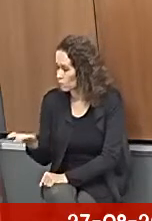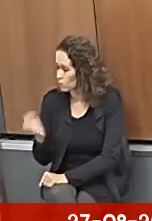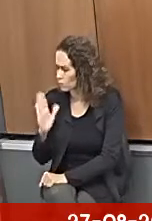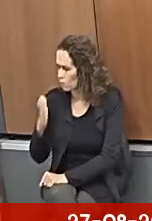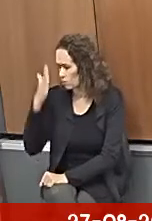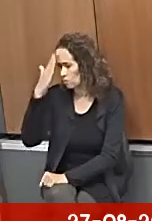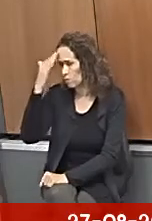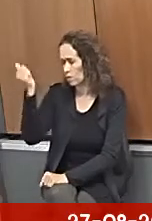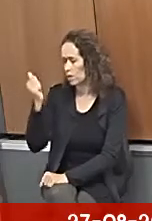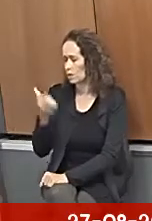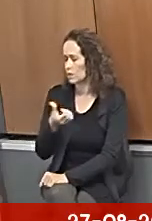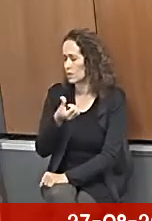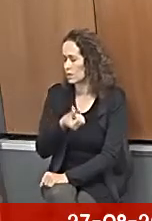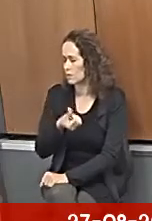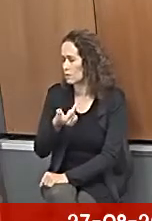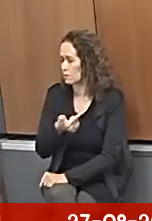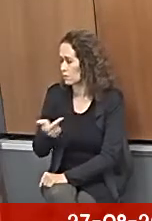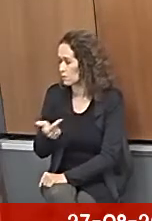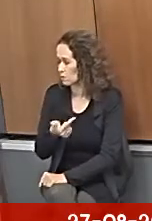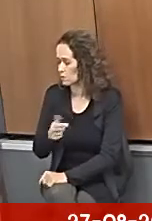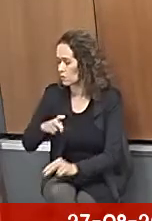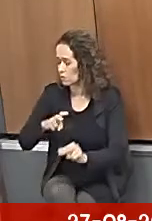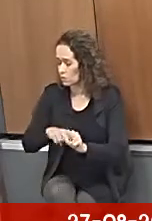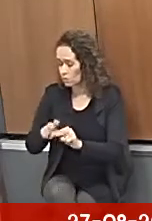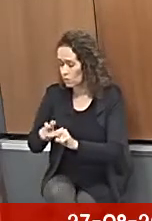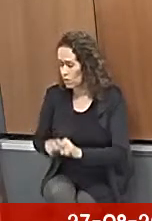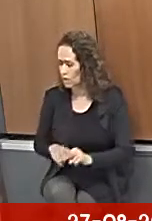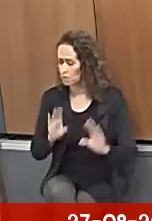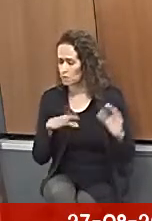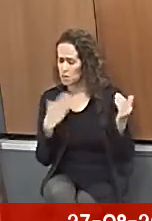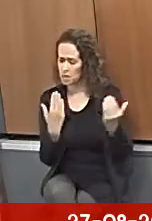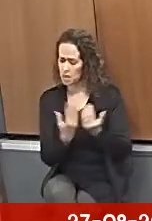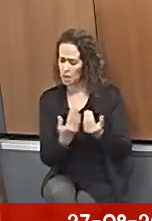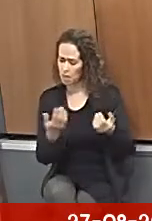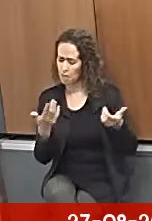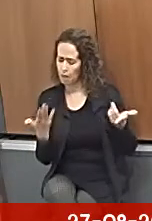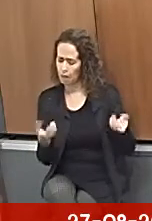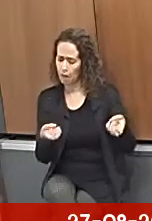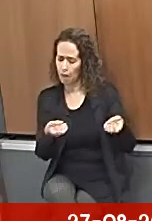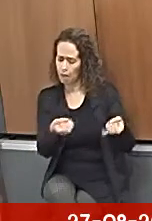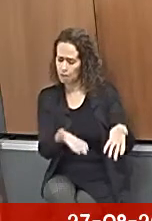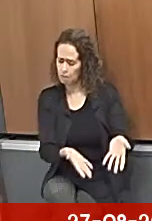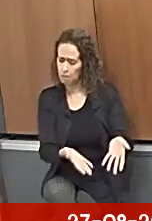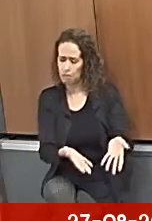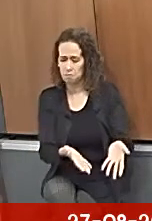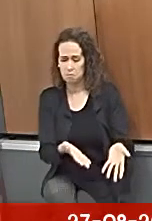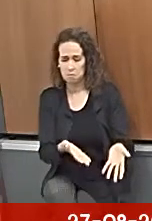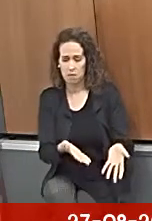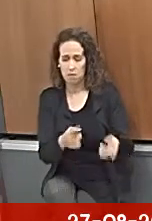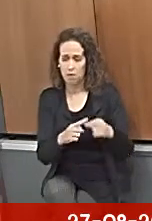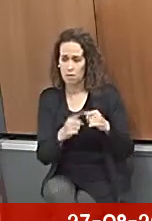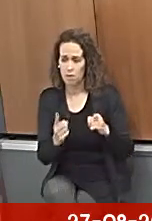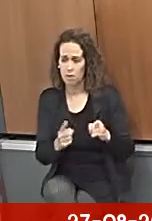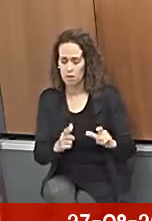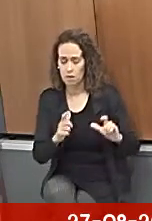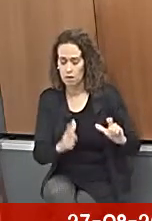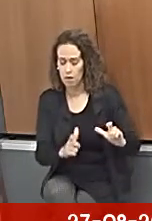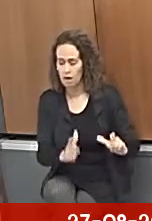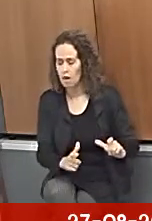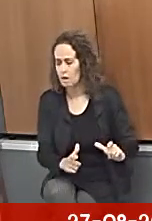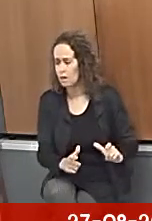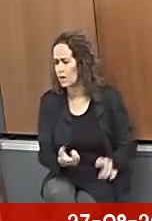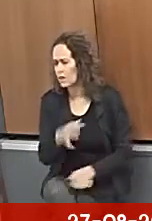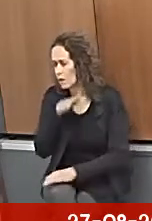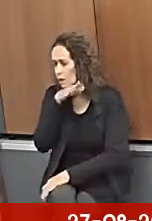estes 622 lugares no mineirão diz oferecer estão localizados em locais diversos em áreas totalmente dispersas